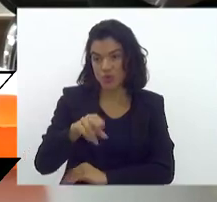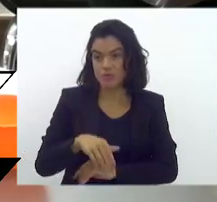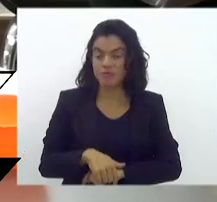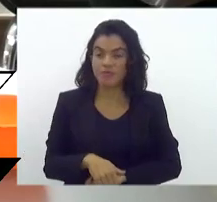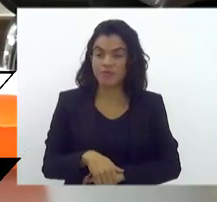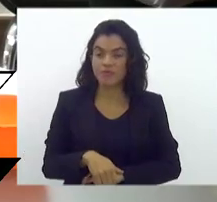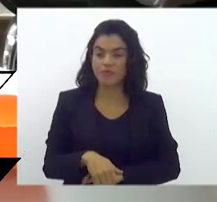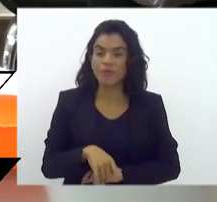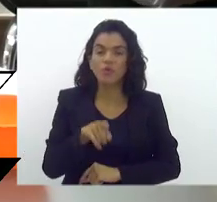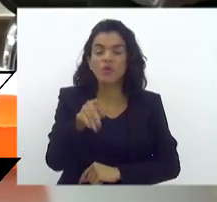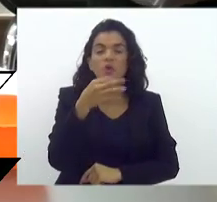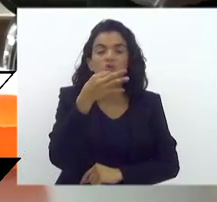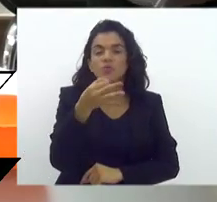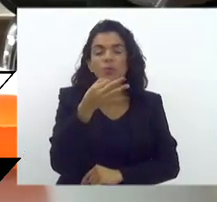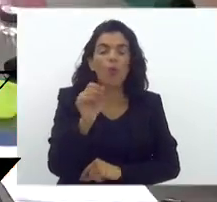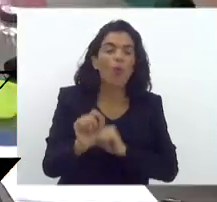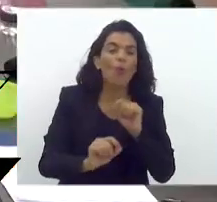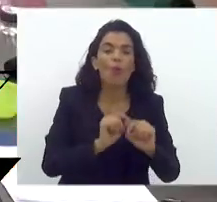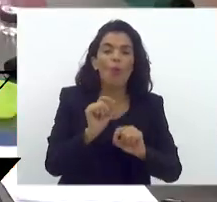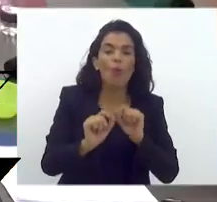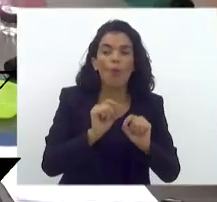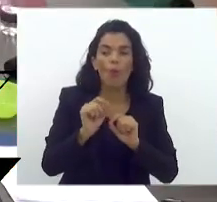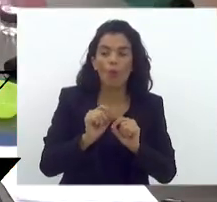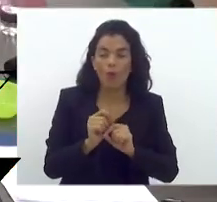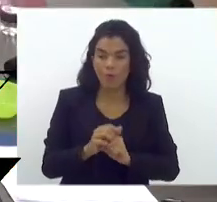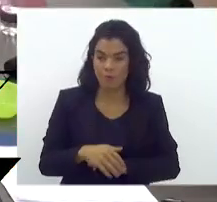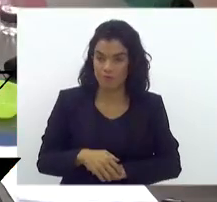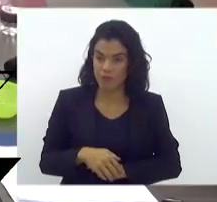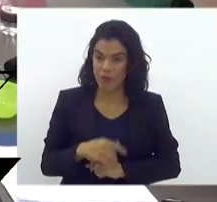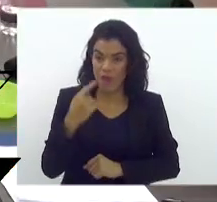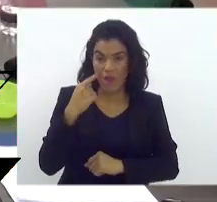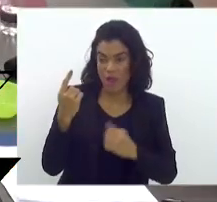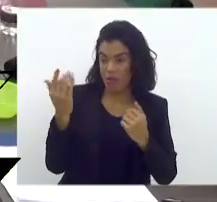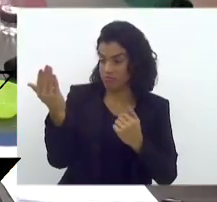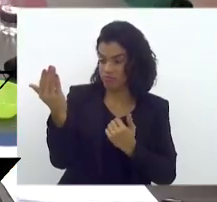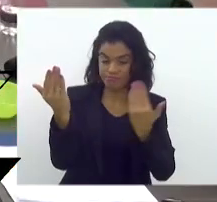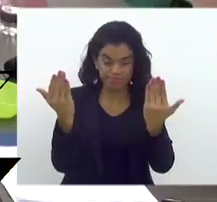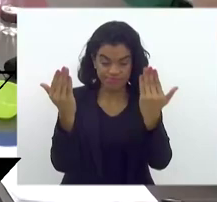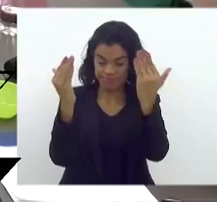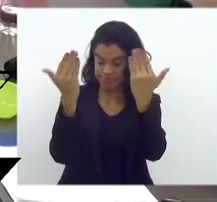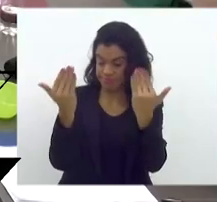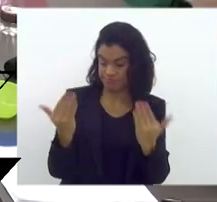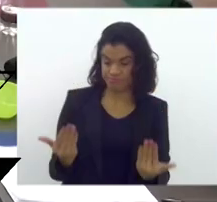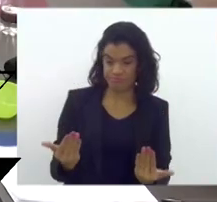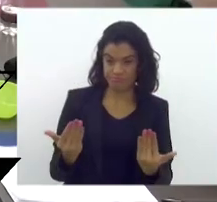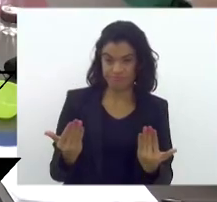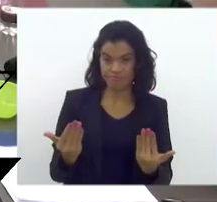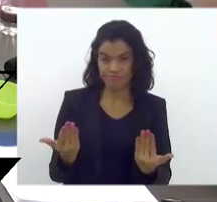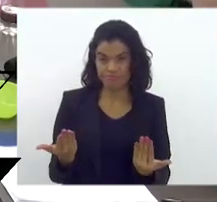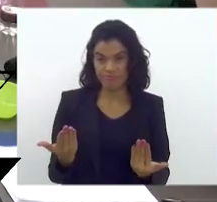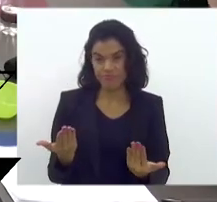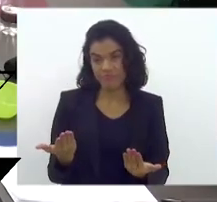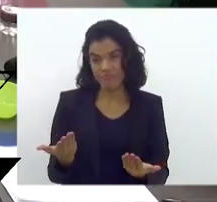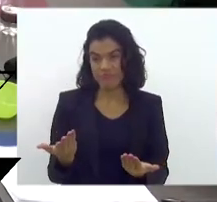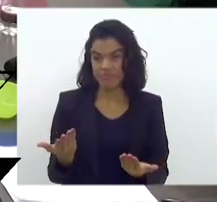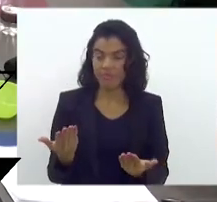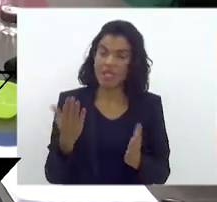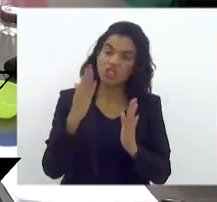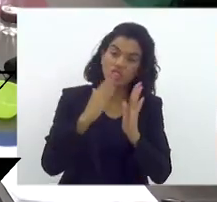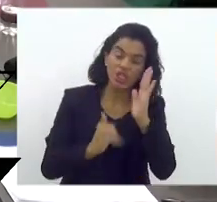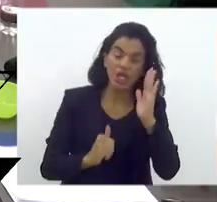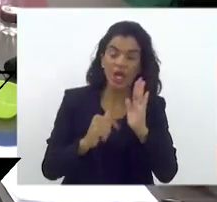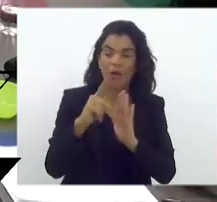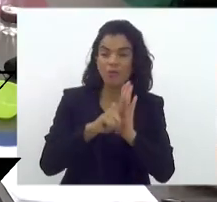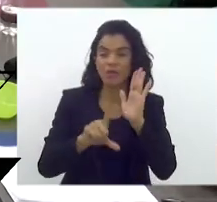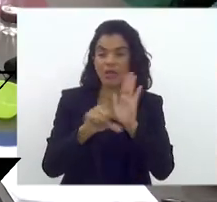Vossa Excelência, sugere o quê? Cotejar com o da Tia Ju. Dá para tirar de pauta por uma semana, talvez?